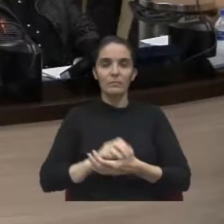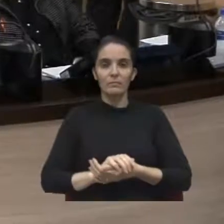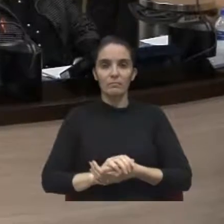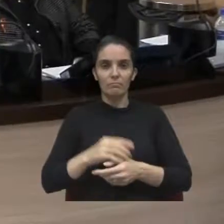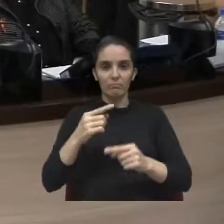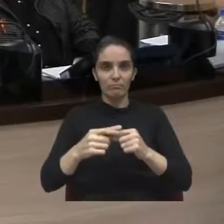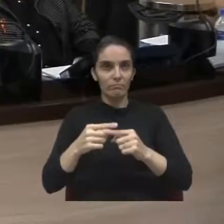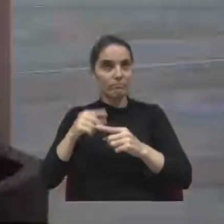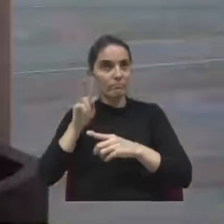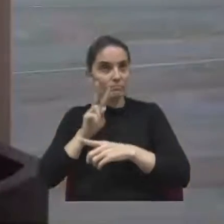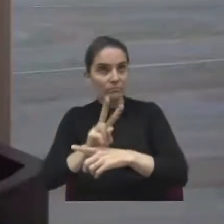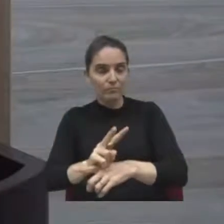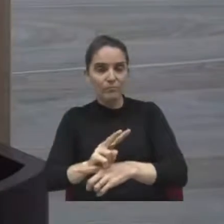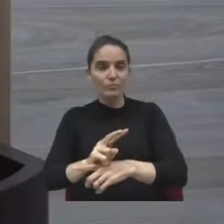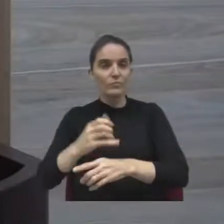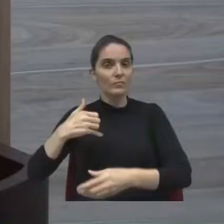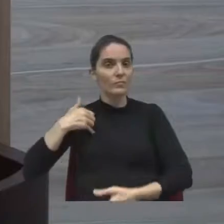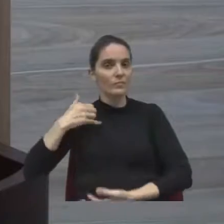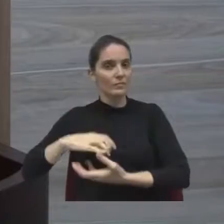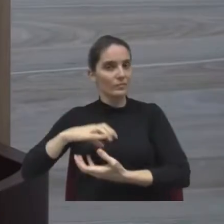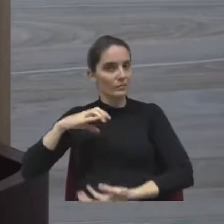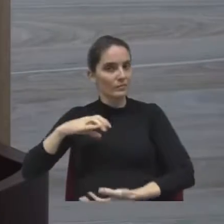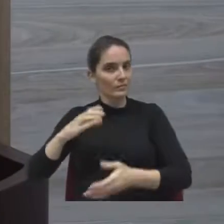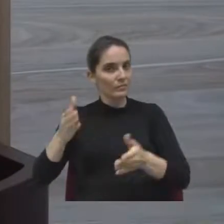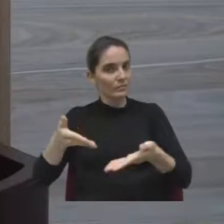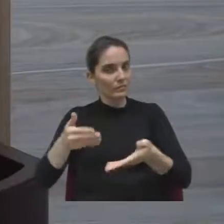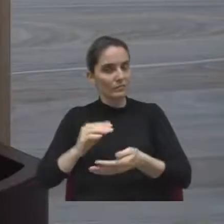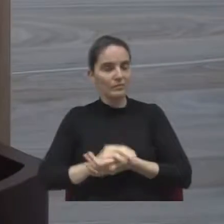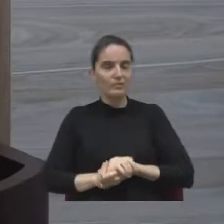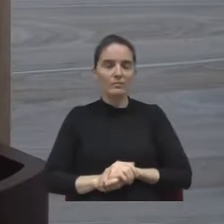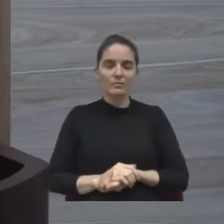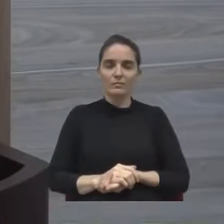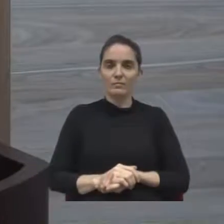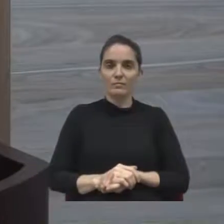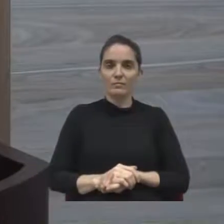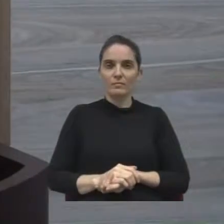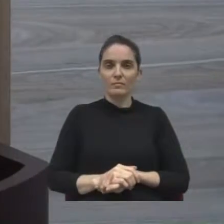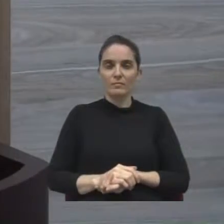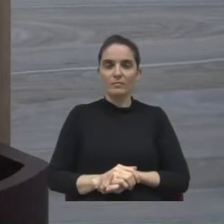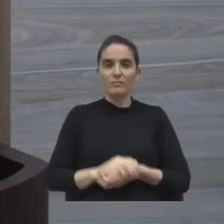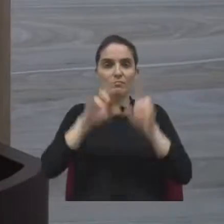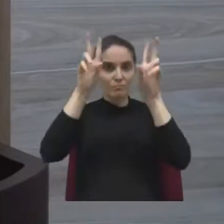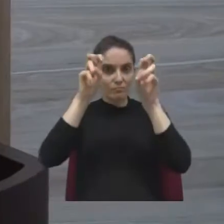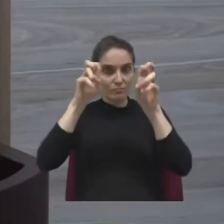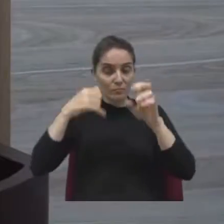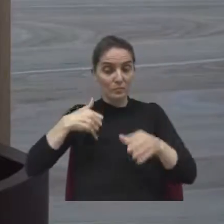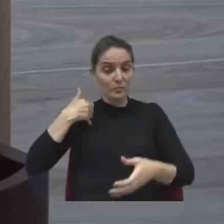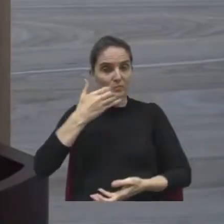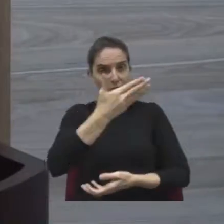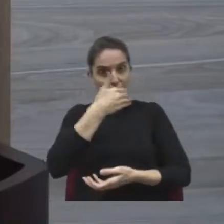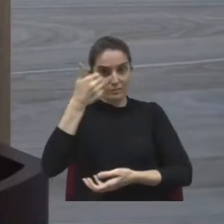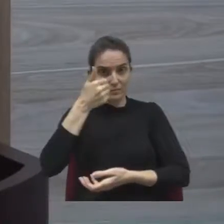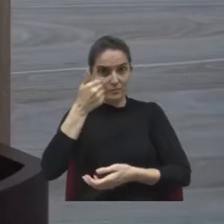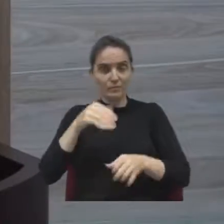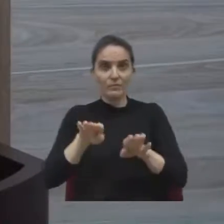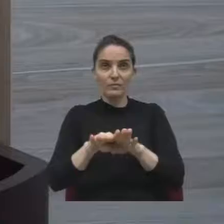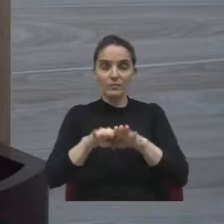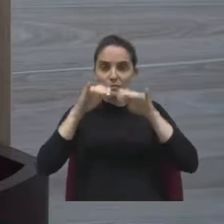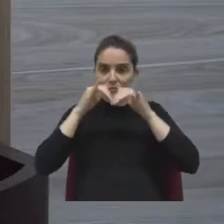com a terceira idade, hoje chamado de melhor idade. E gostaria de compartilhar com Vossa